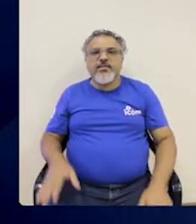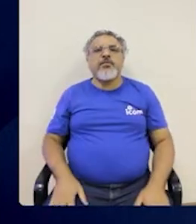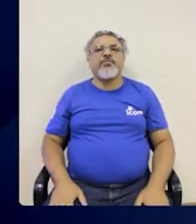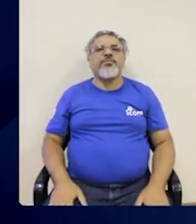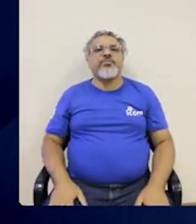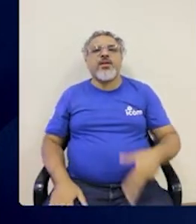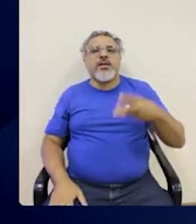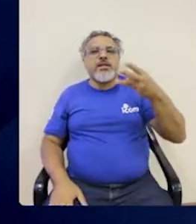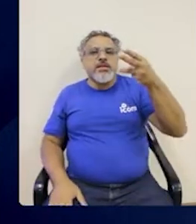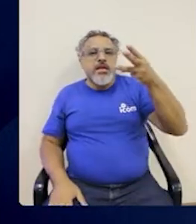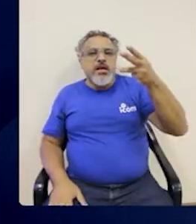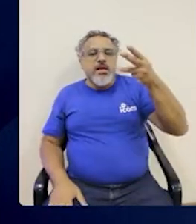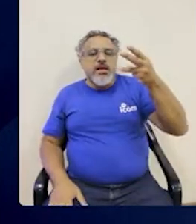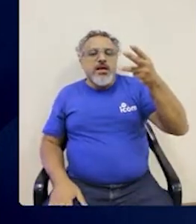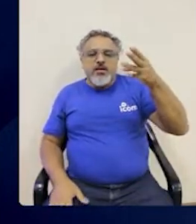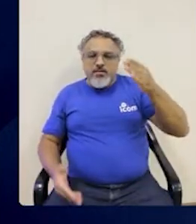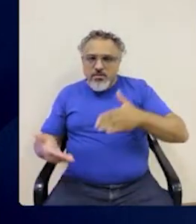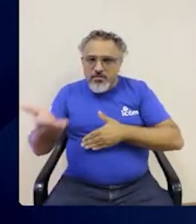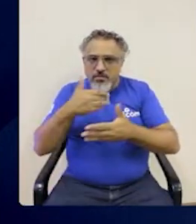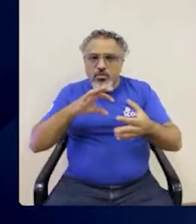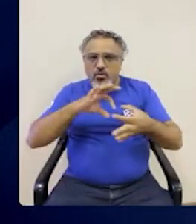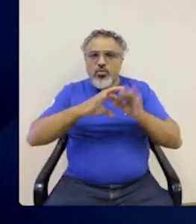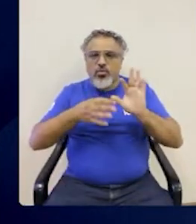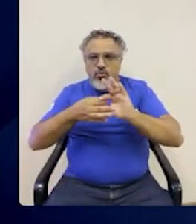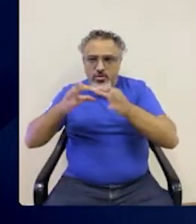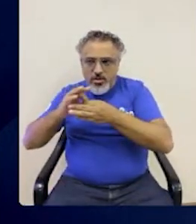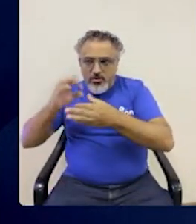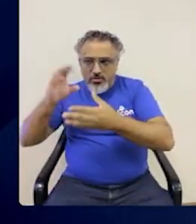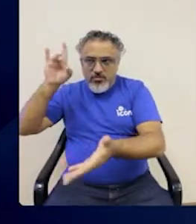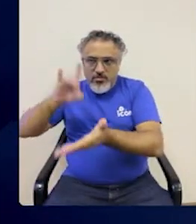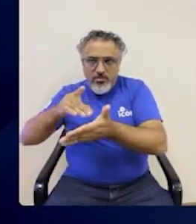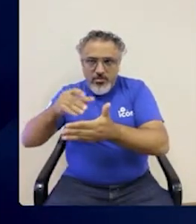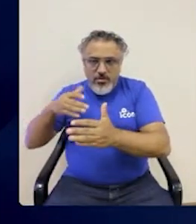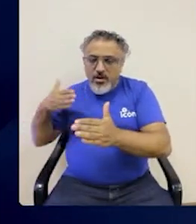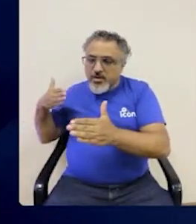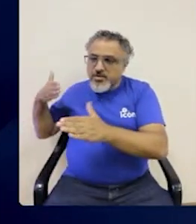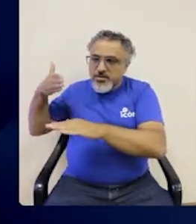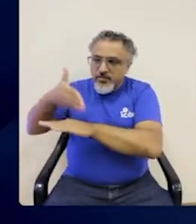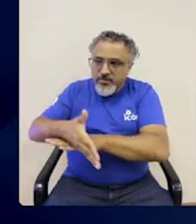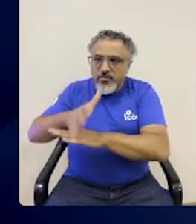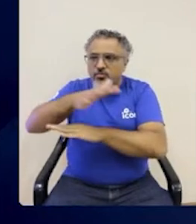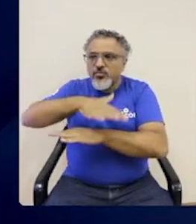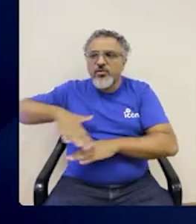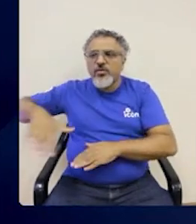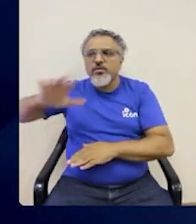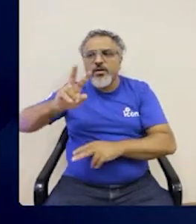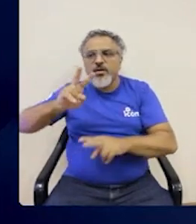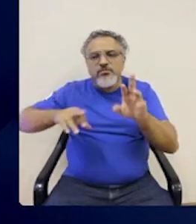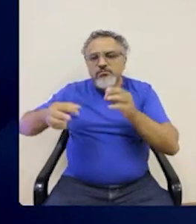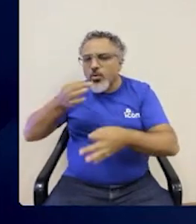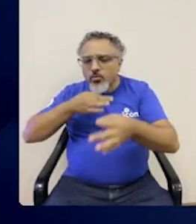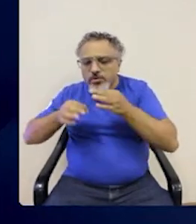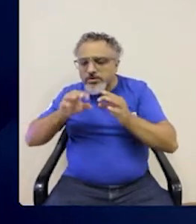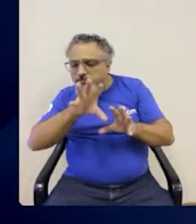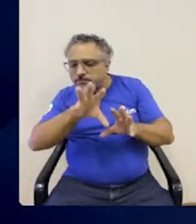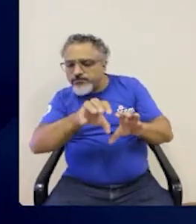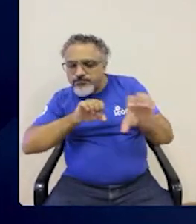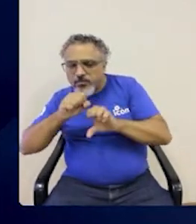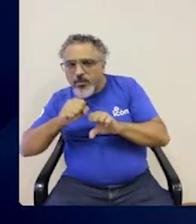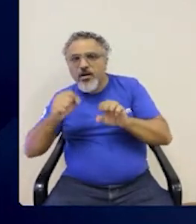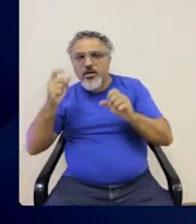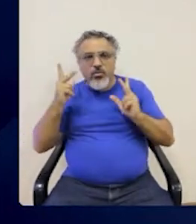é a análise da influência da interação entre o contexto de implantação e a intervenção sobre os efeitos observados. Então, quanto uma